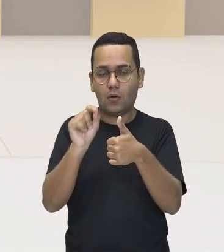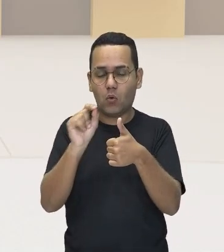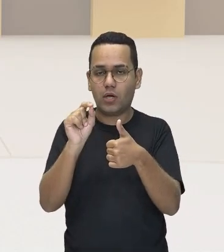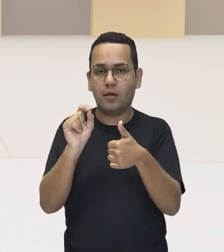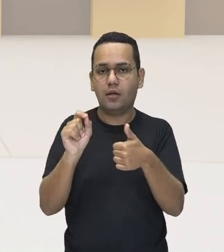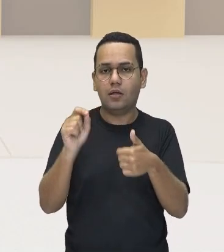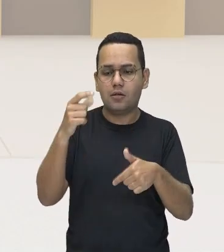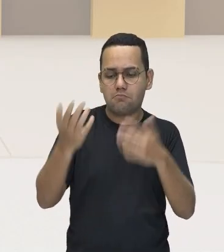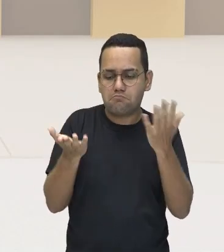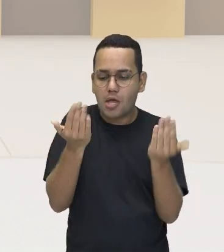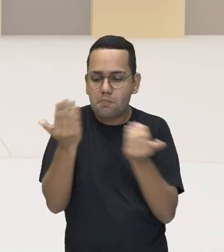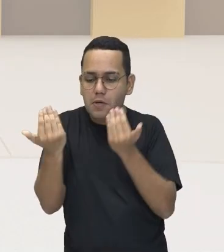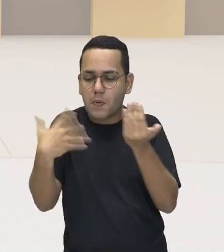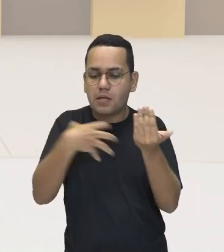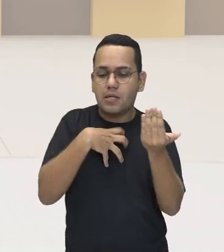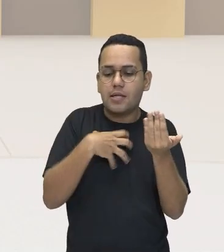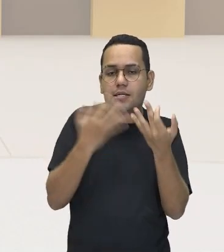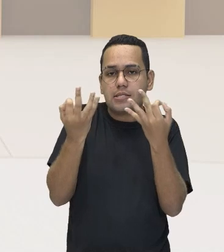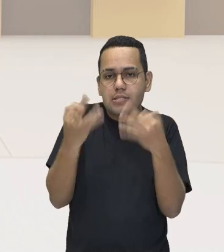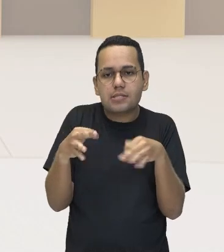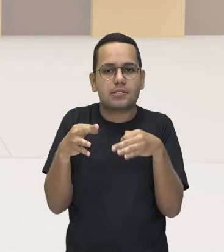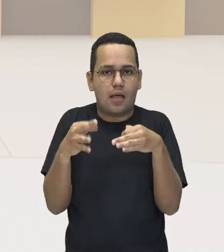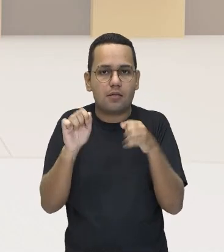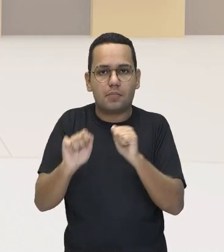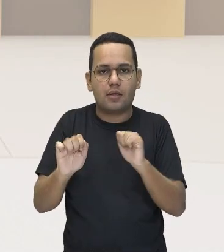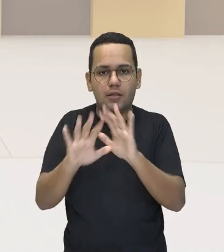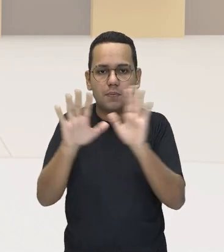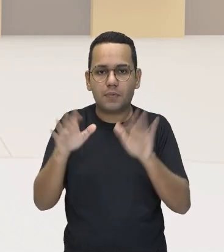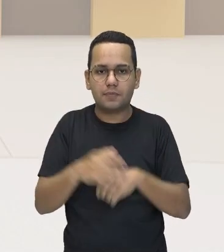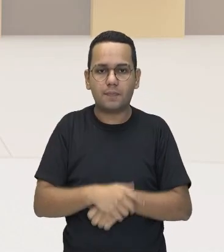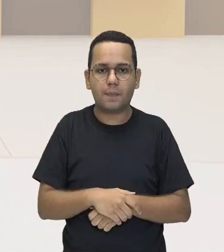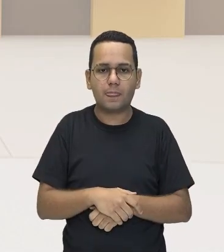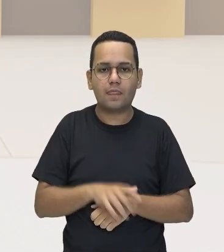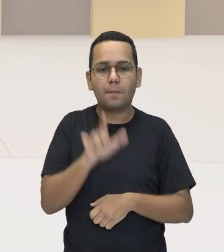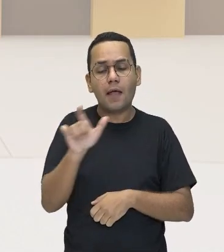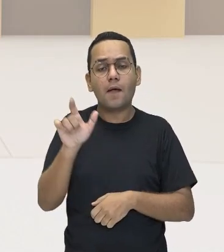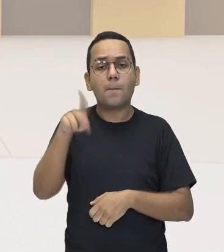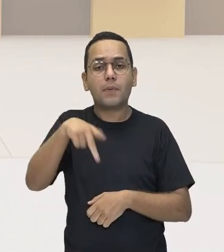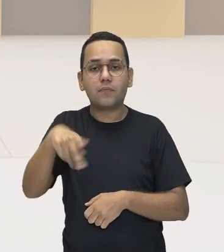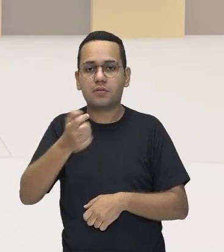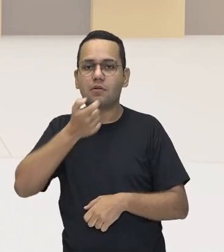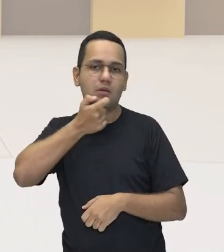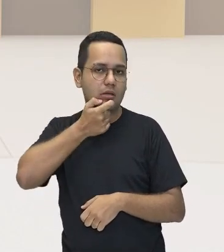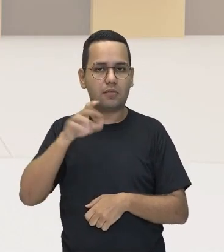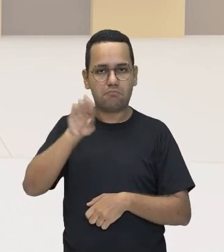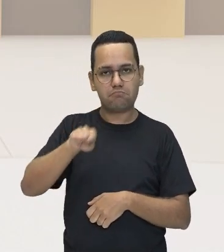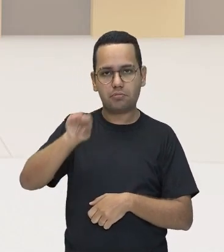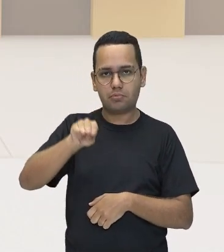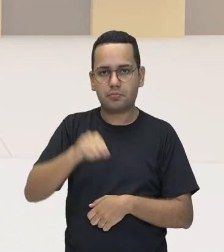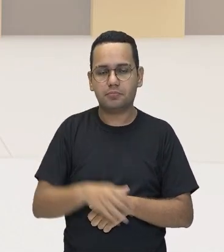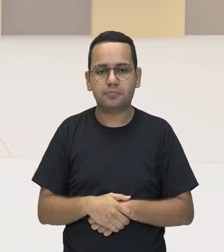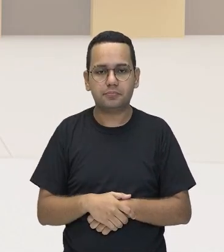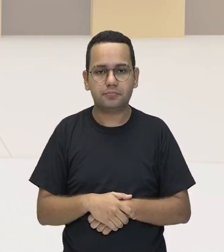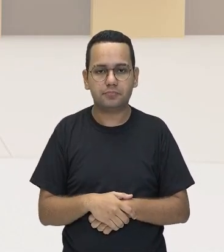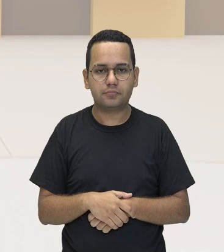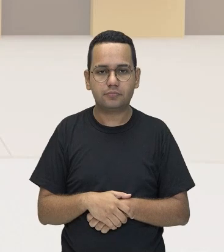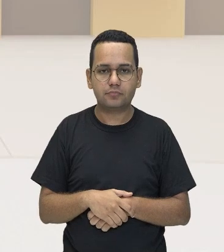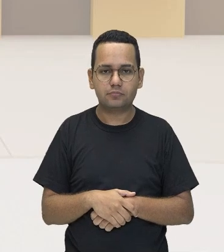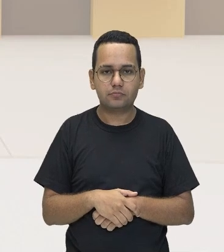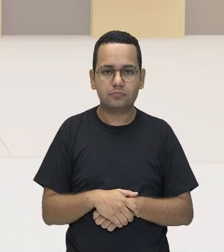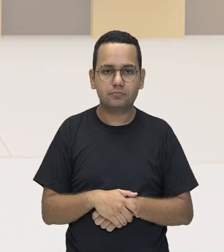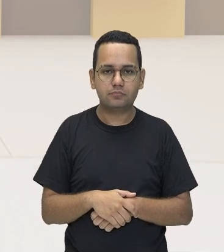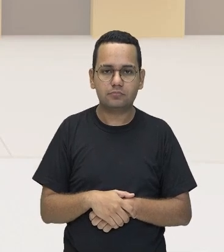falou, seja claro. Em inglês tem uma expressão que se chama crystal clear. Viu? Crystal clear. É